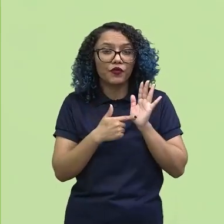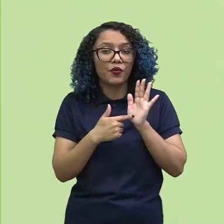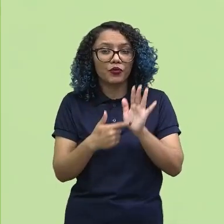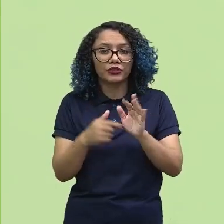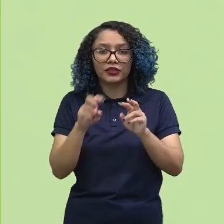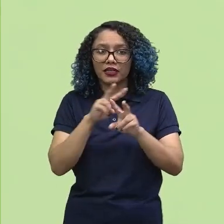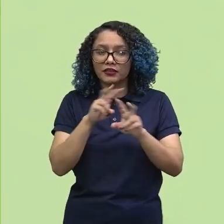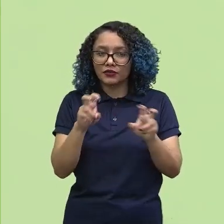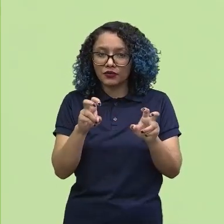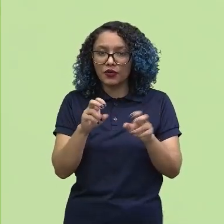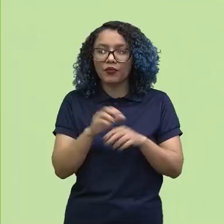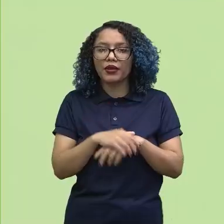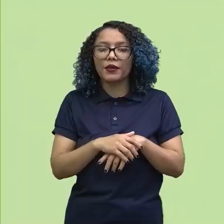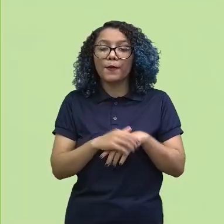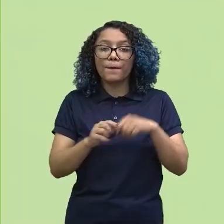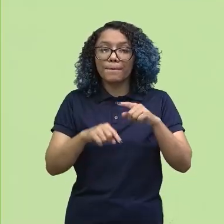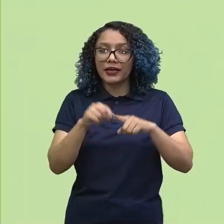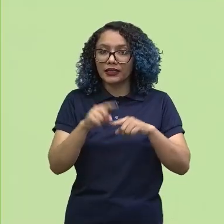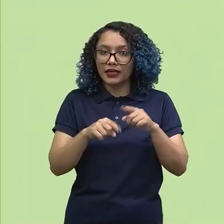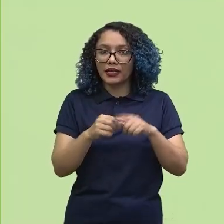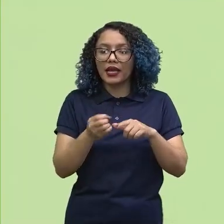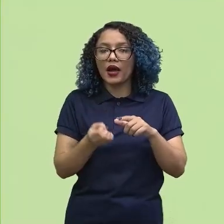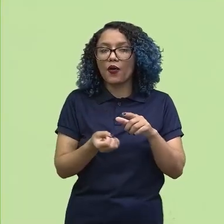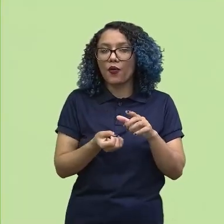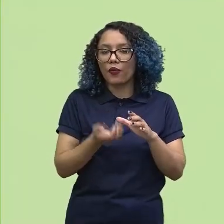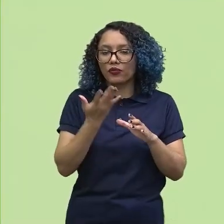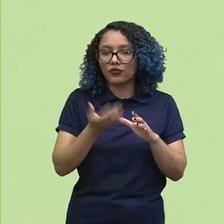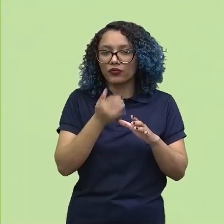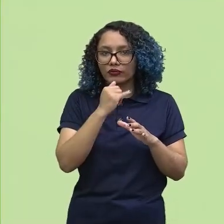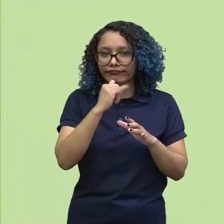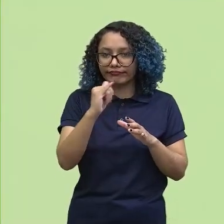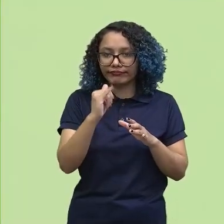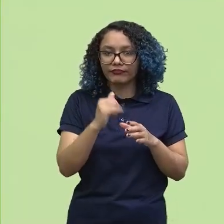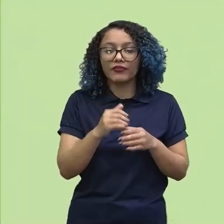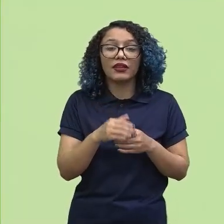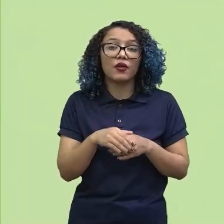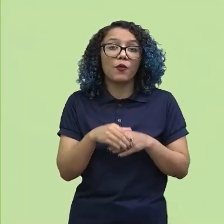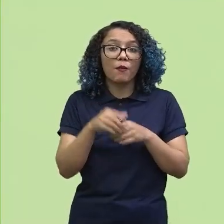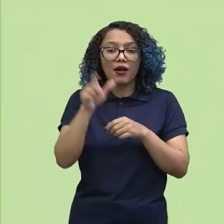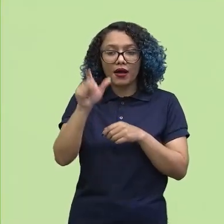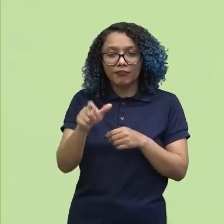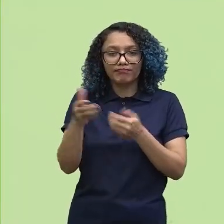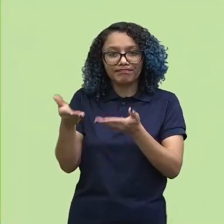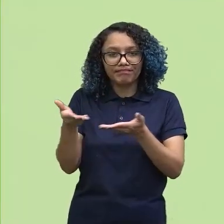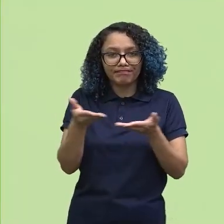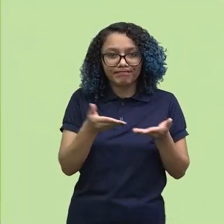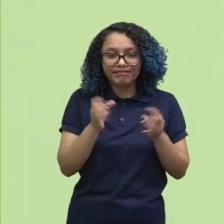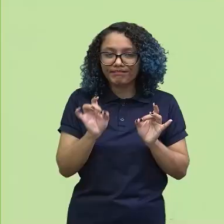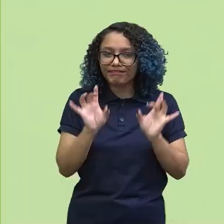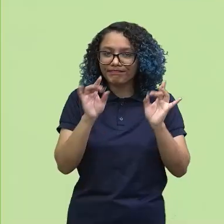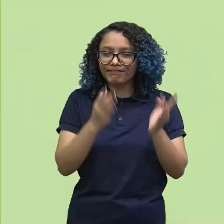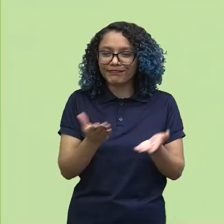o gerador de energia, que nós teremos uma convidada muito especial. Vamos lá!